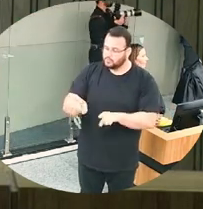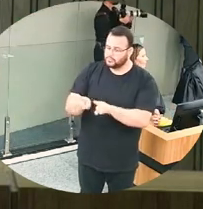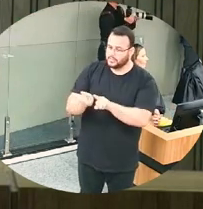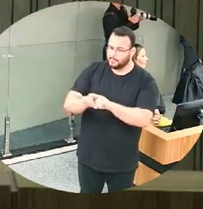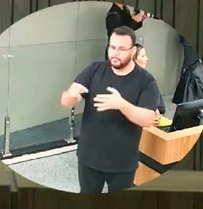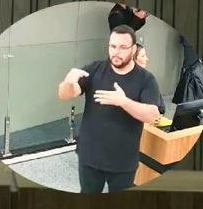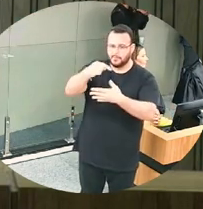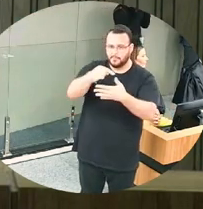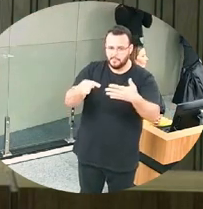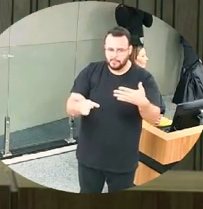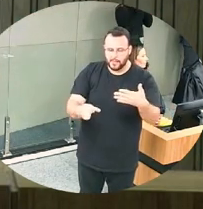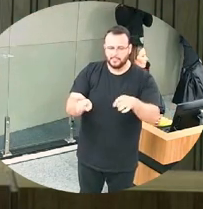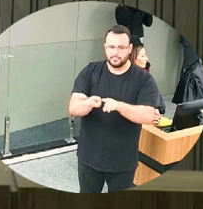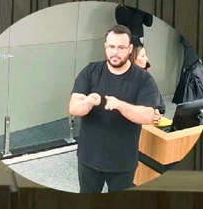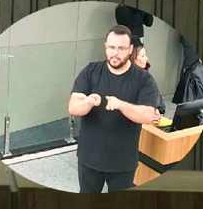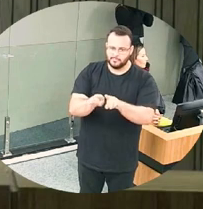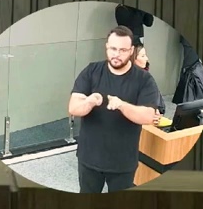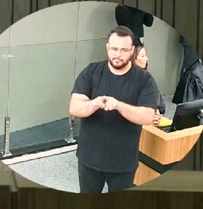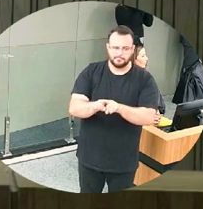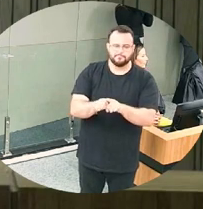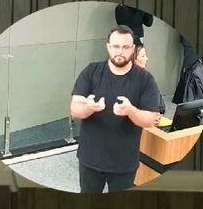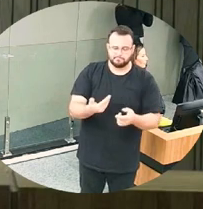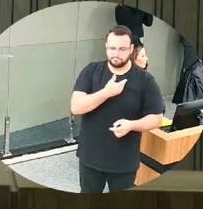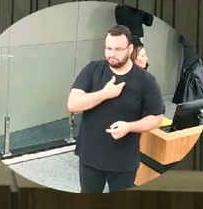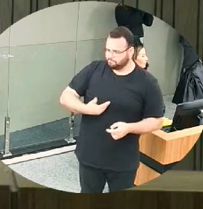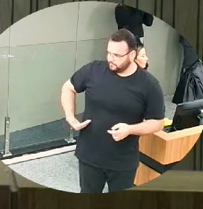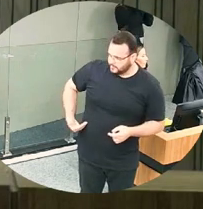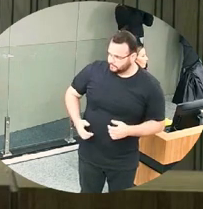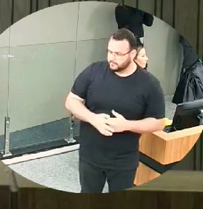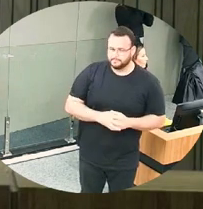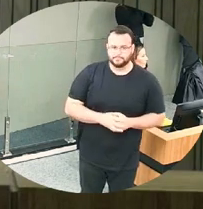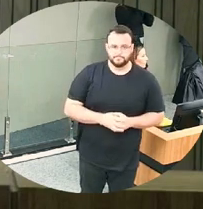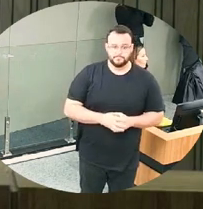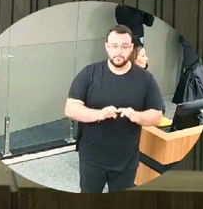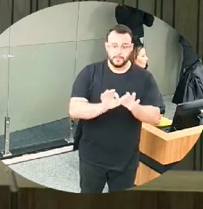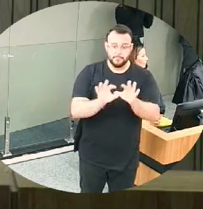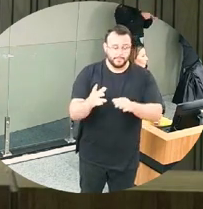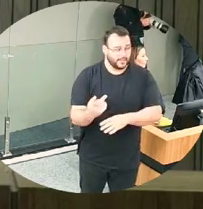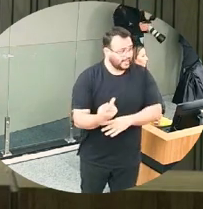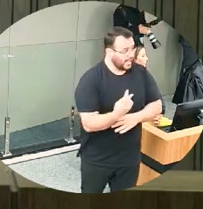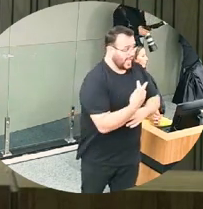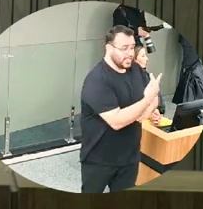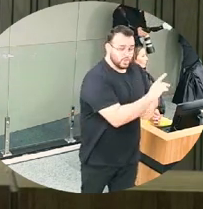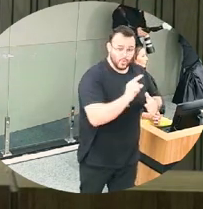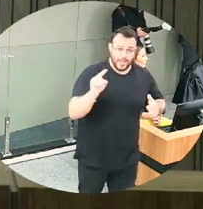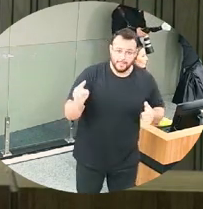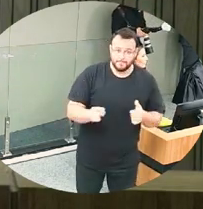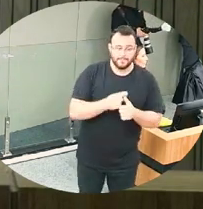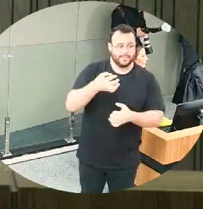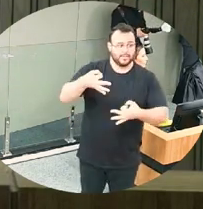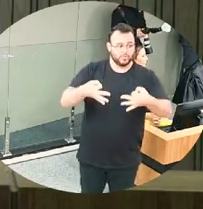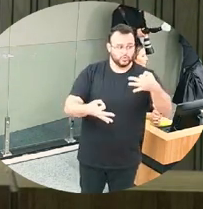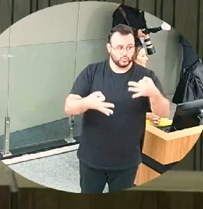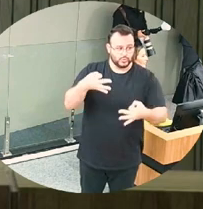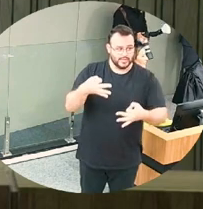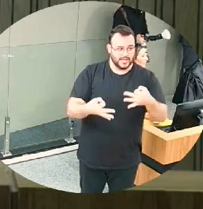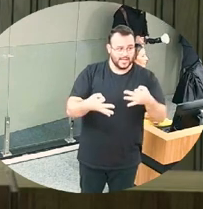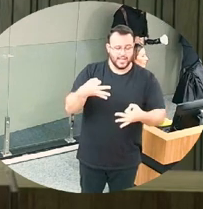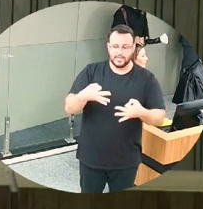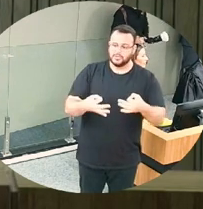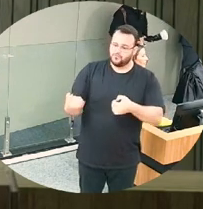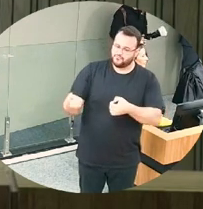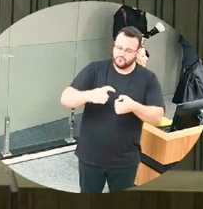princípio Republicano em algum grau isso permite que minha ação primeira a de julgar